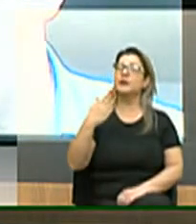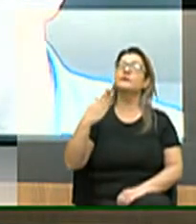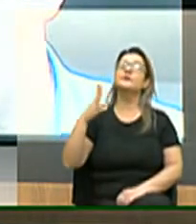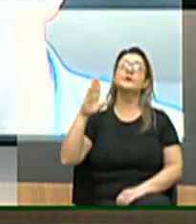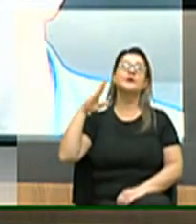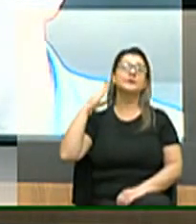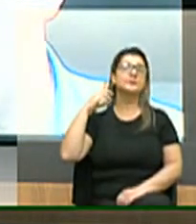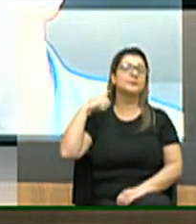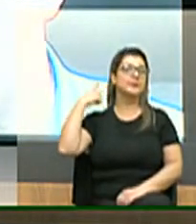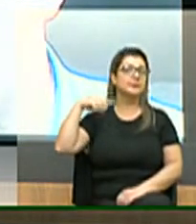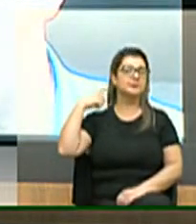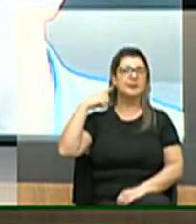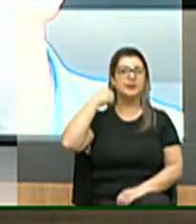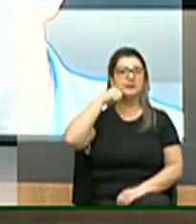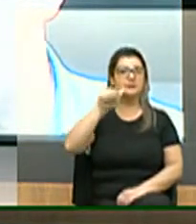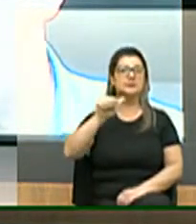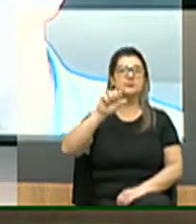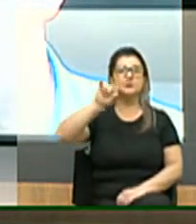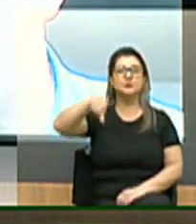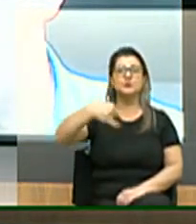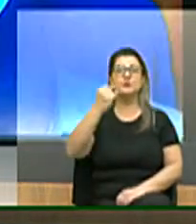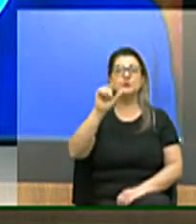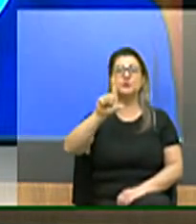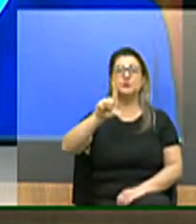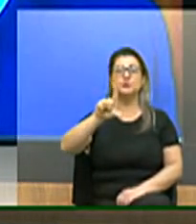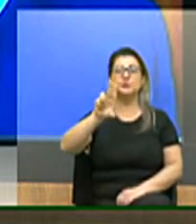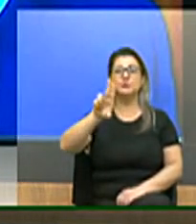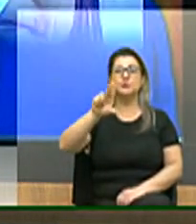Presidente. Okay. Deputado Luiz Marenco.